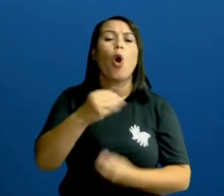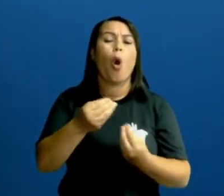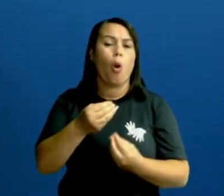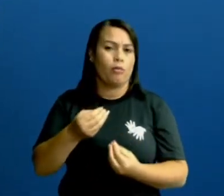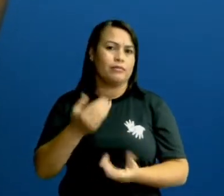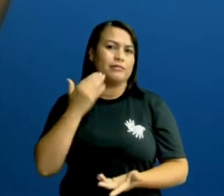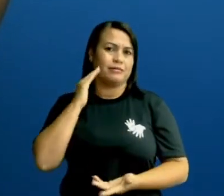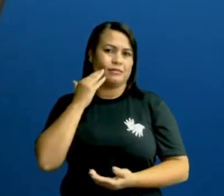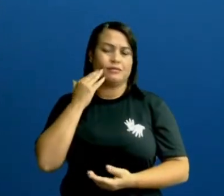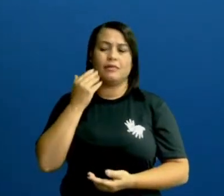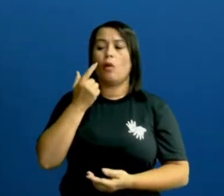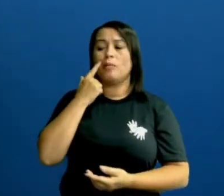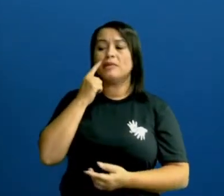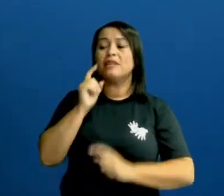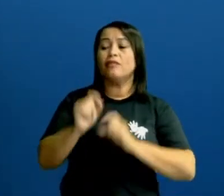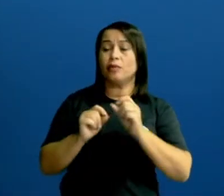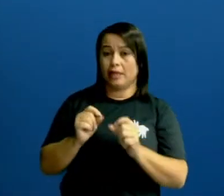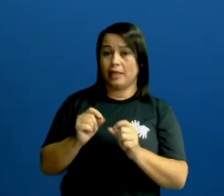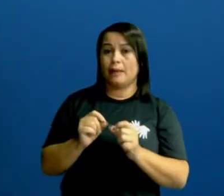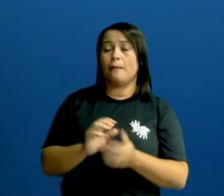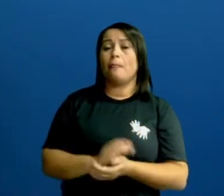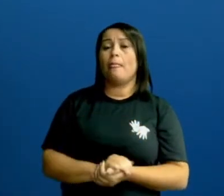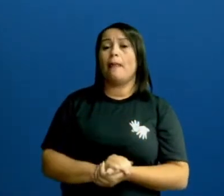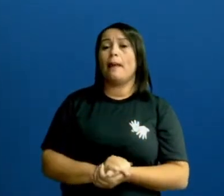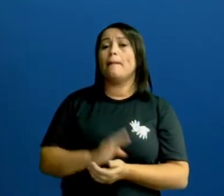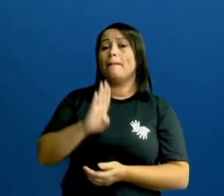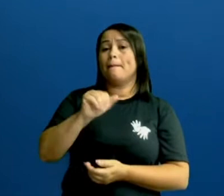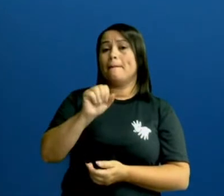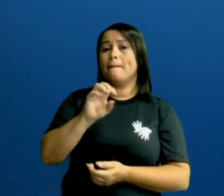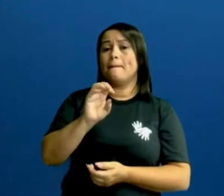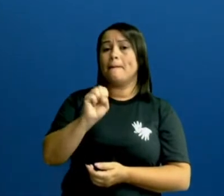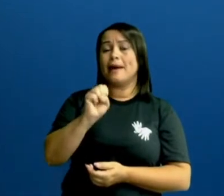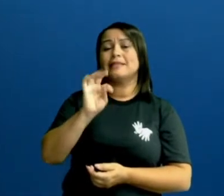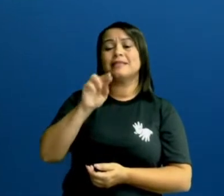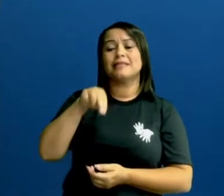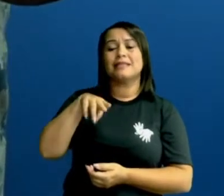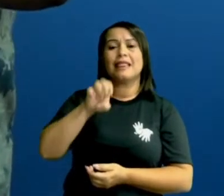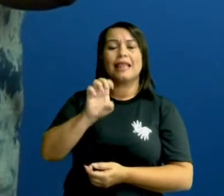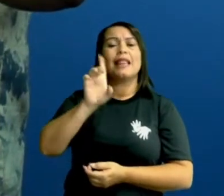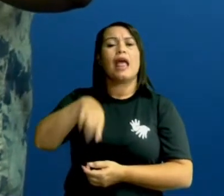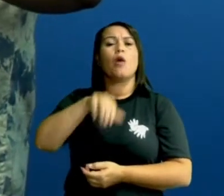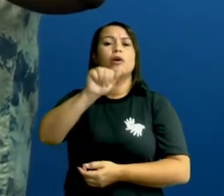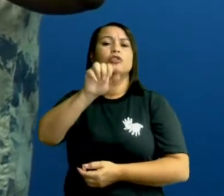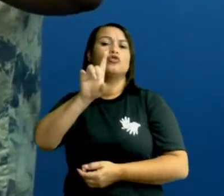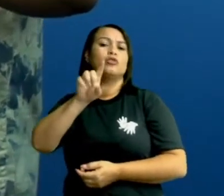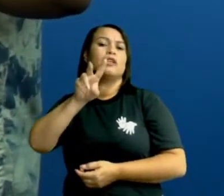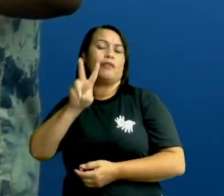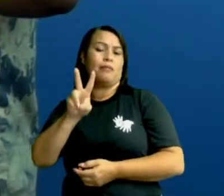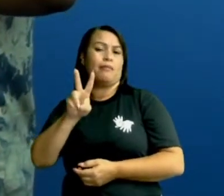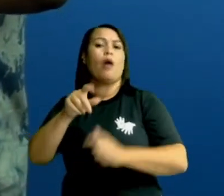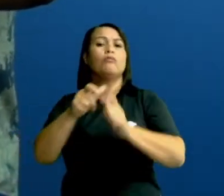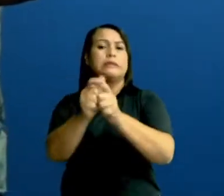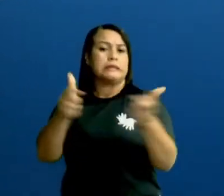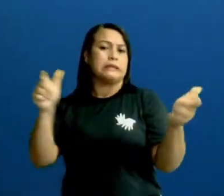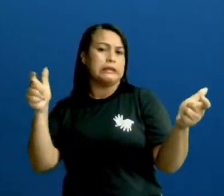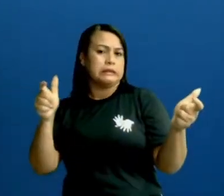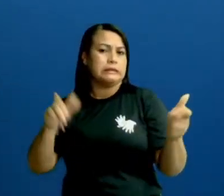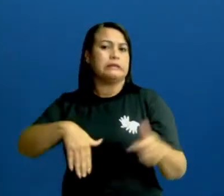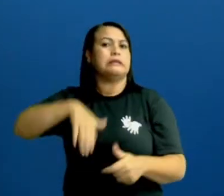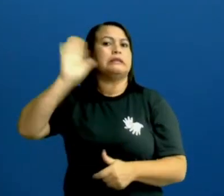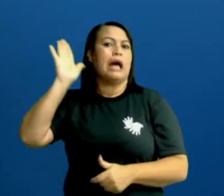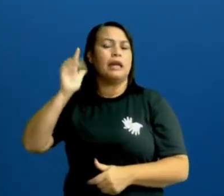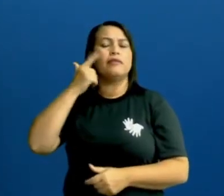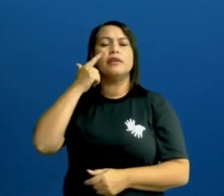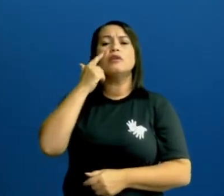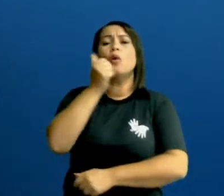corria bastante. Então, bastante é um adjunto adverbial de intensidade.